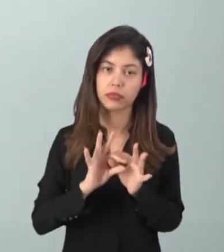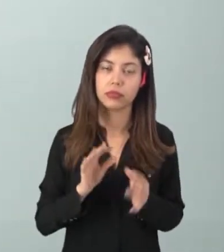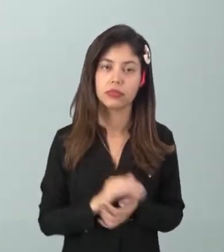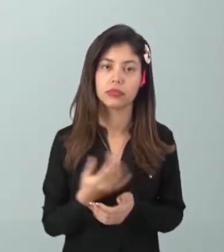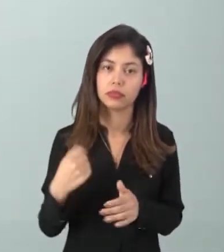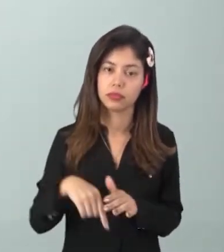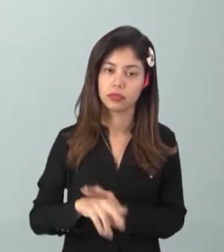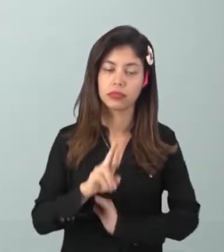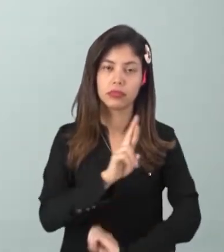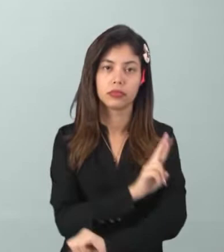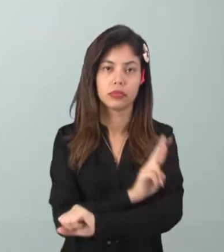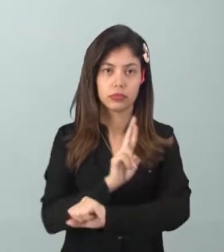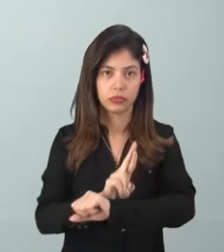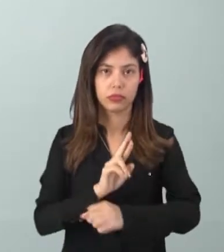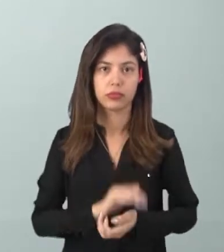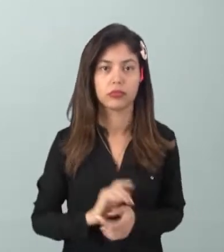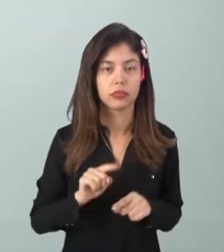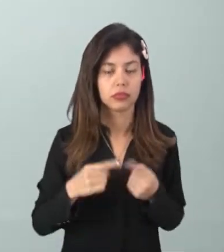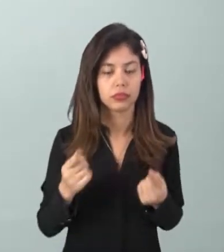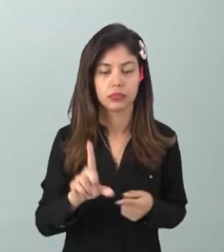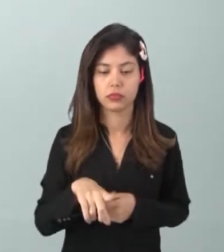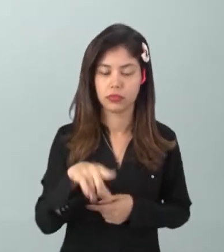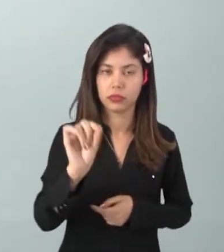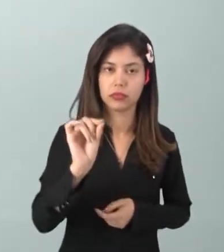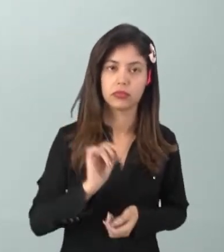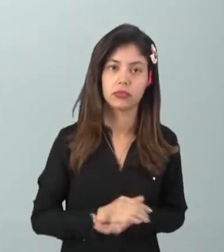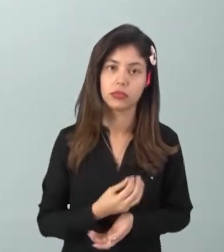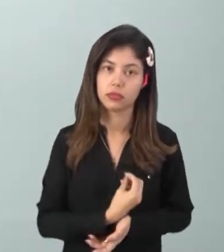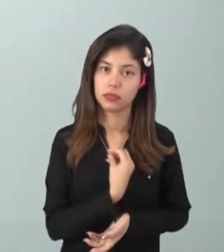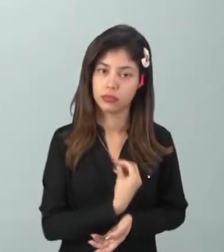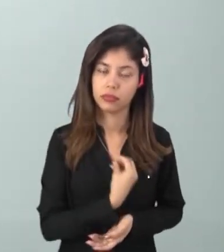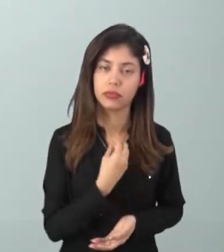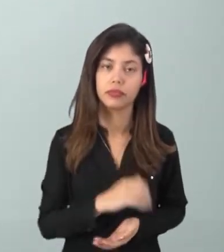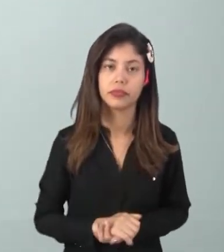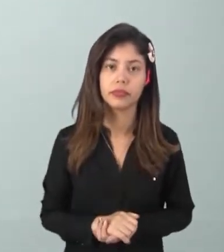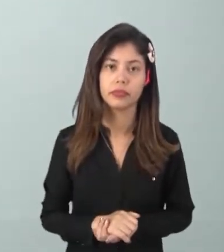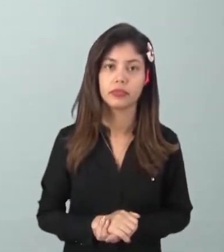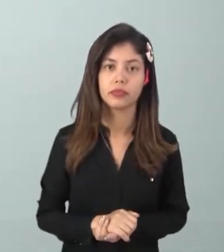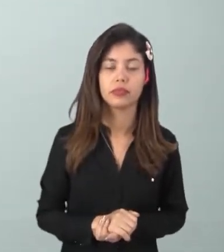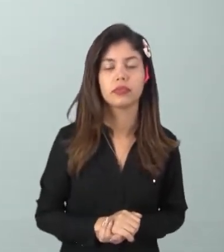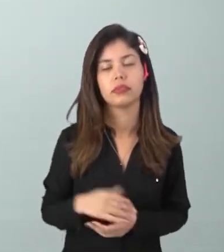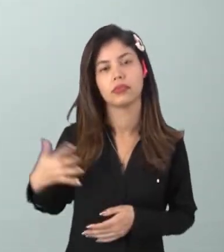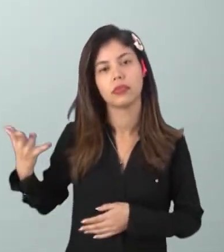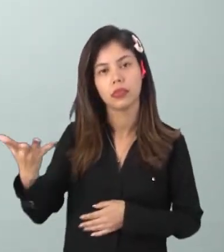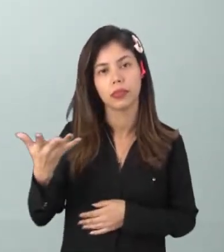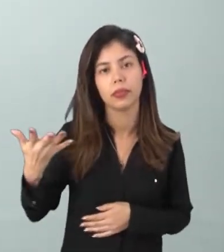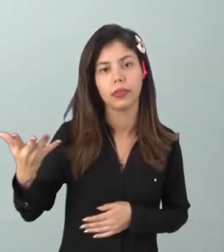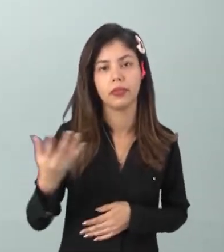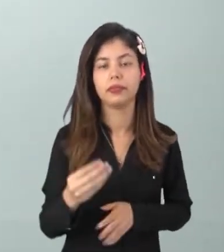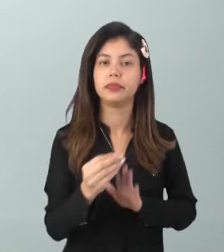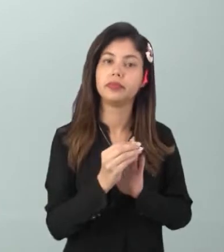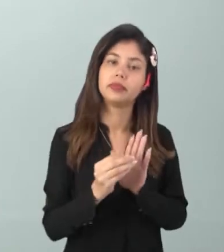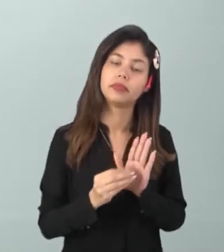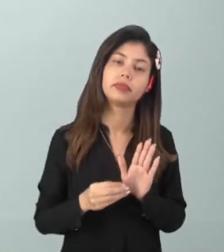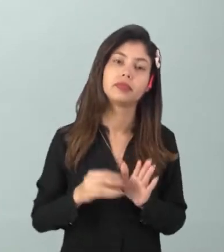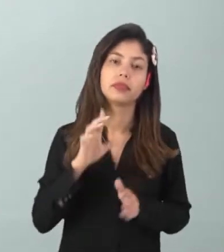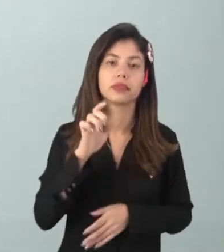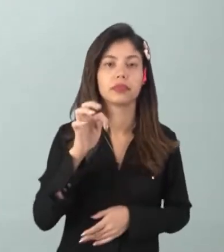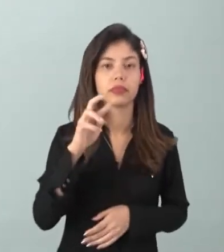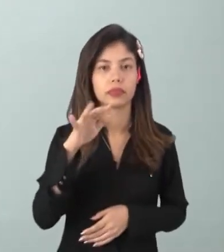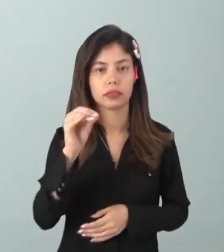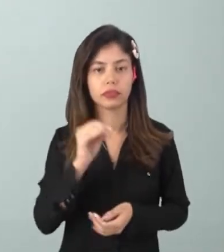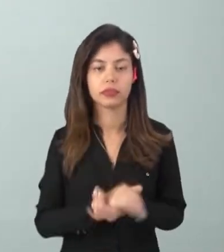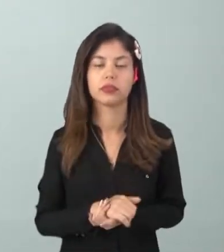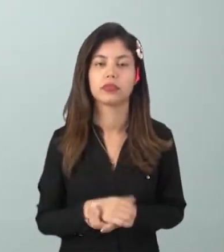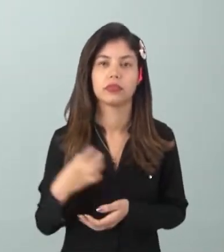de uma religião, mas ela escolhe viver a vida baseada em princípios éticos que não